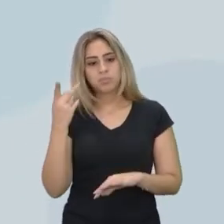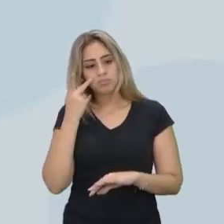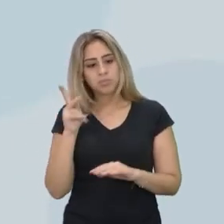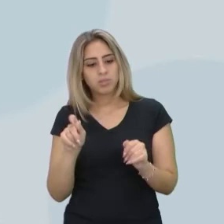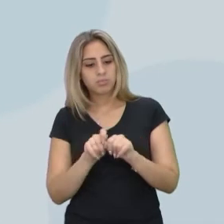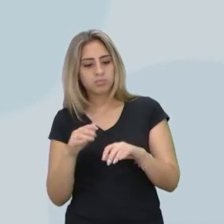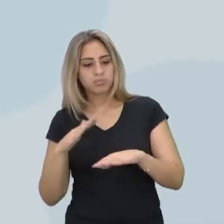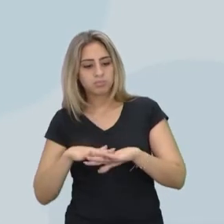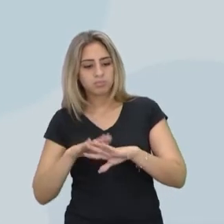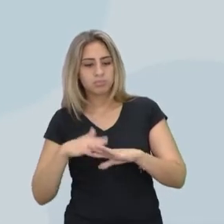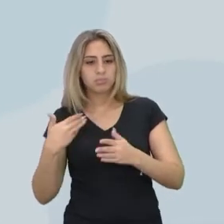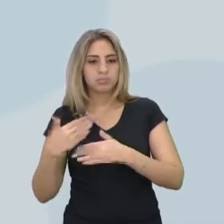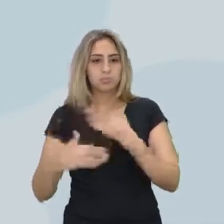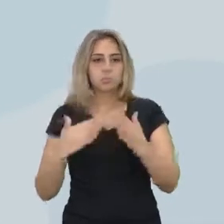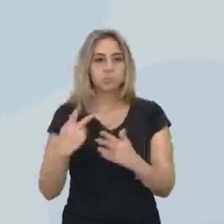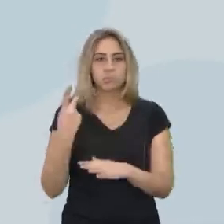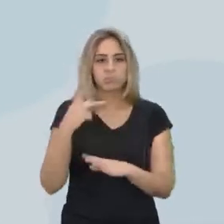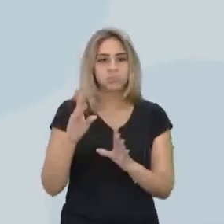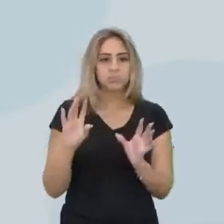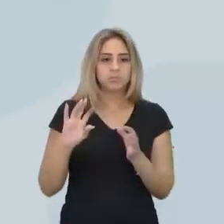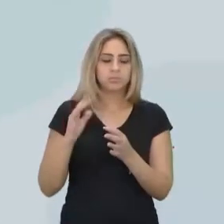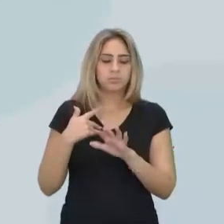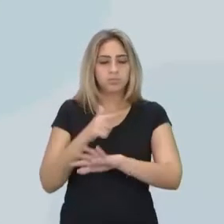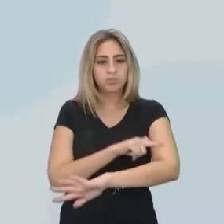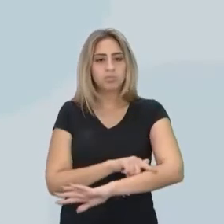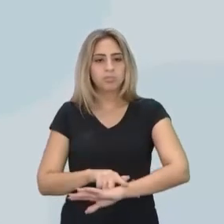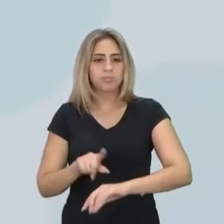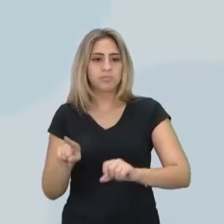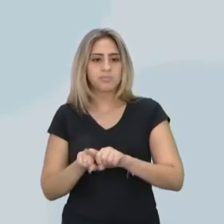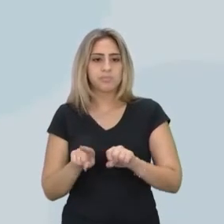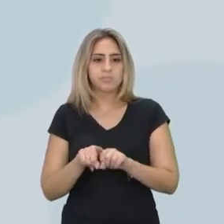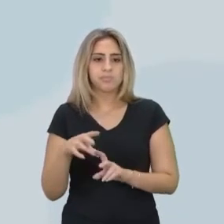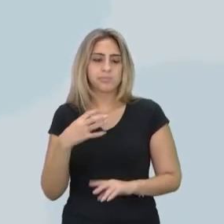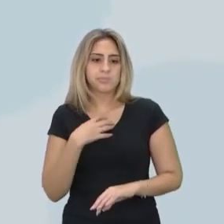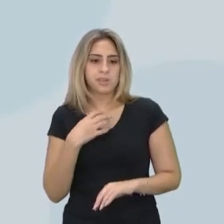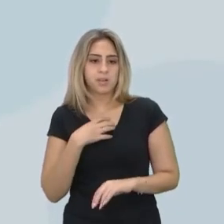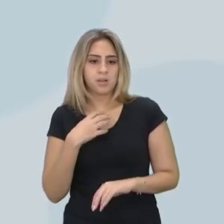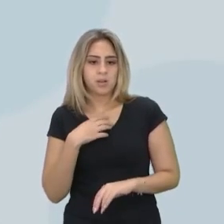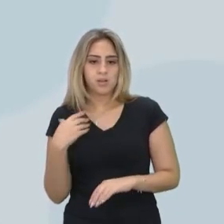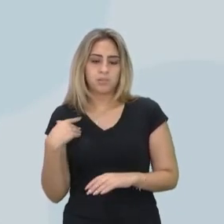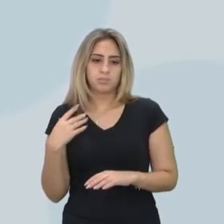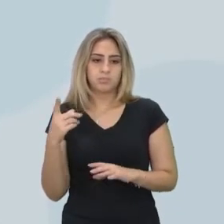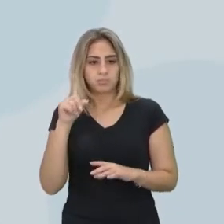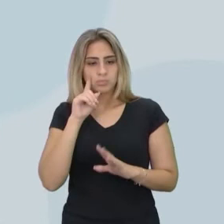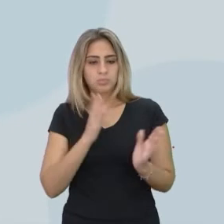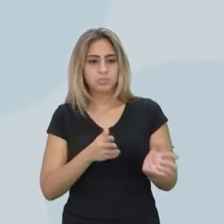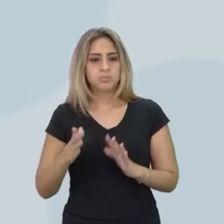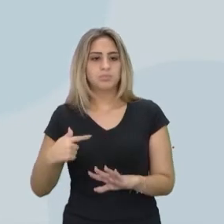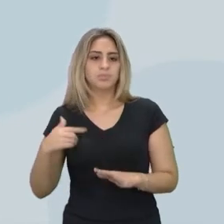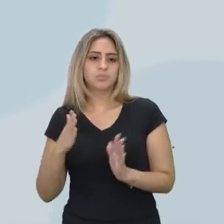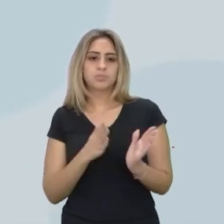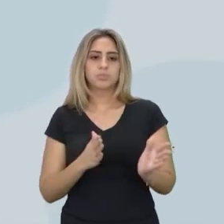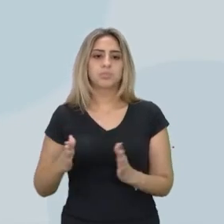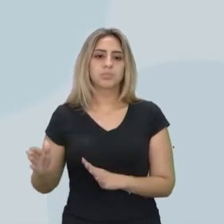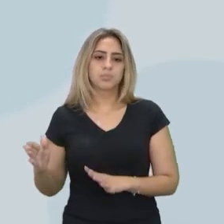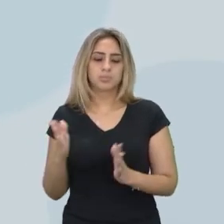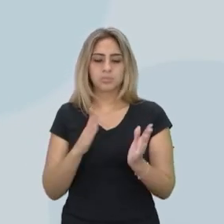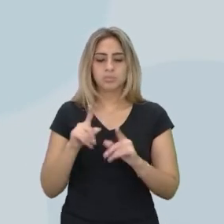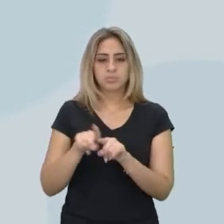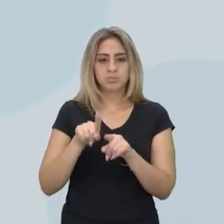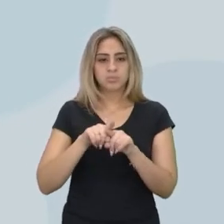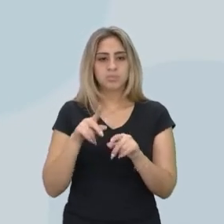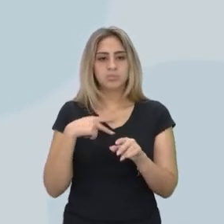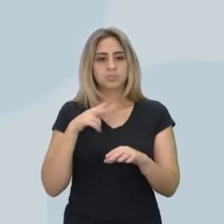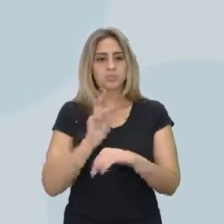realizar previsões sobre seus comportamentos em situações cotidianas ou em processos produtivos que priorizem